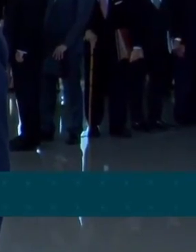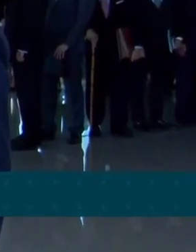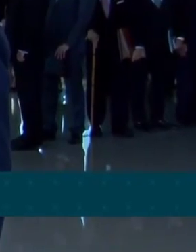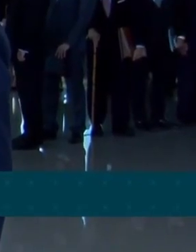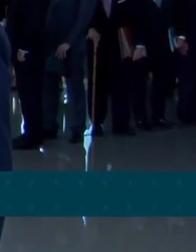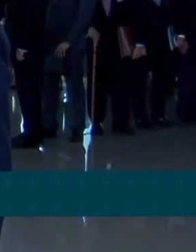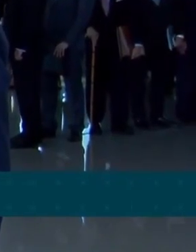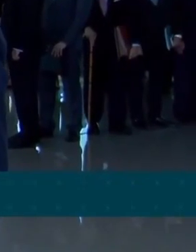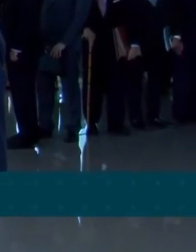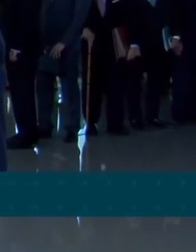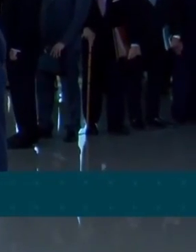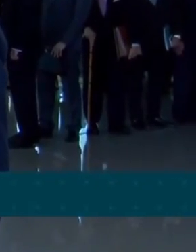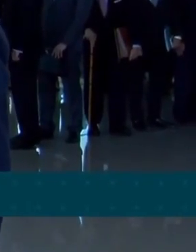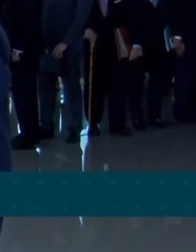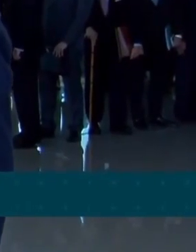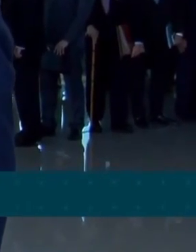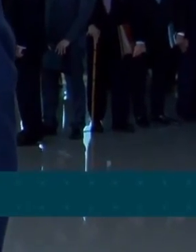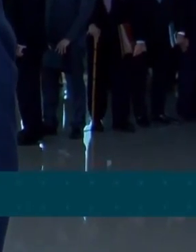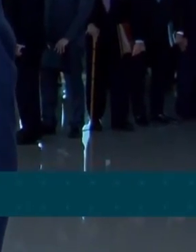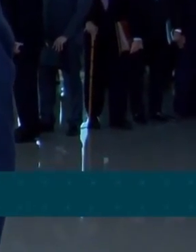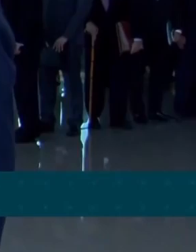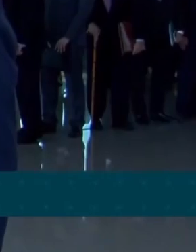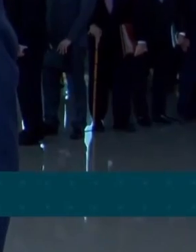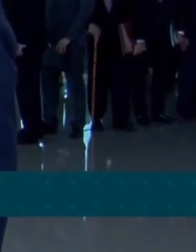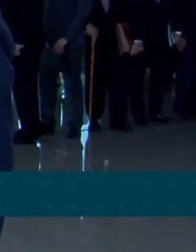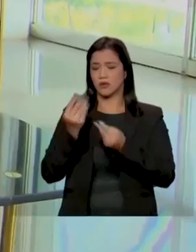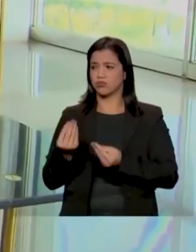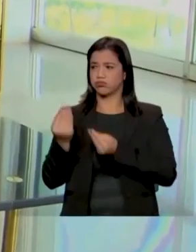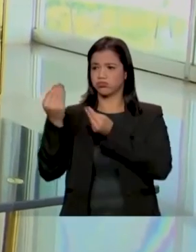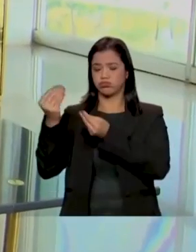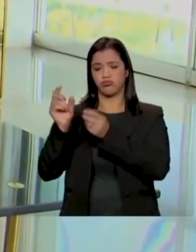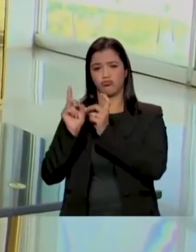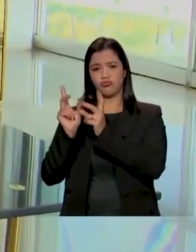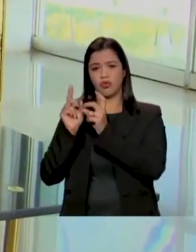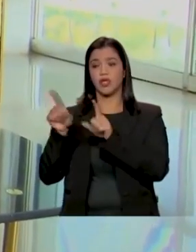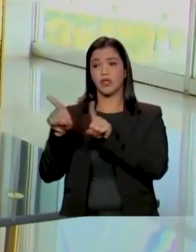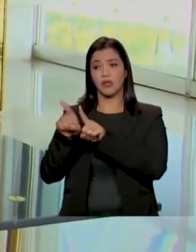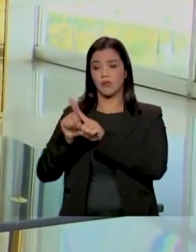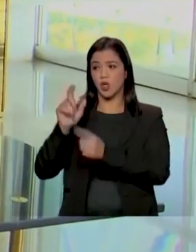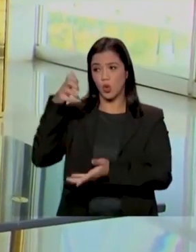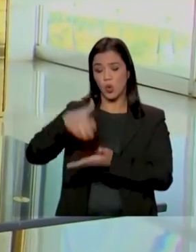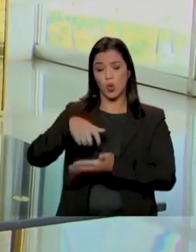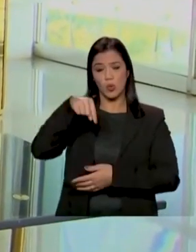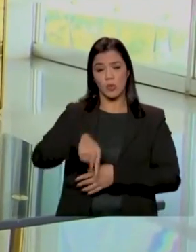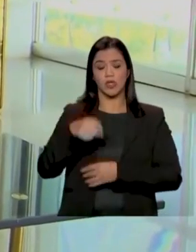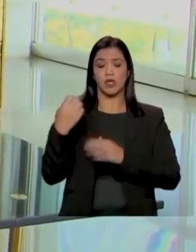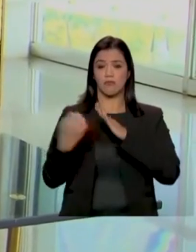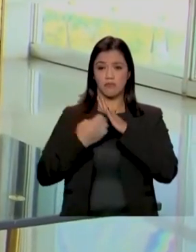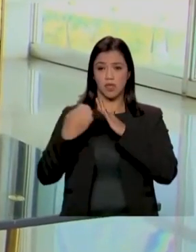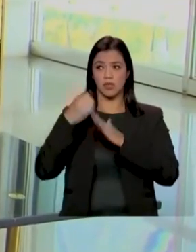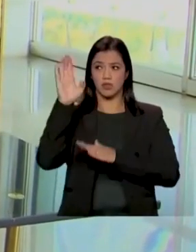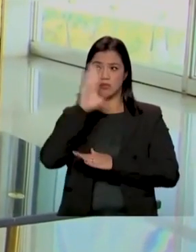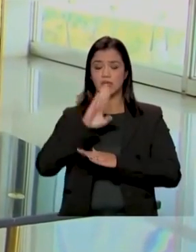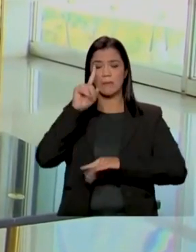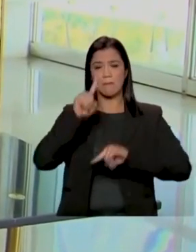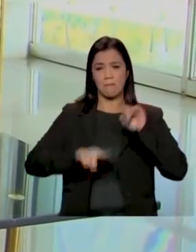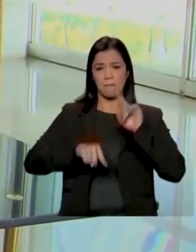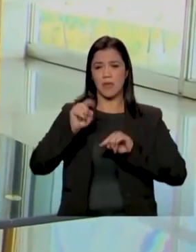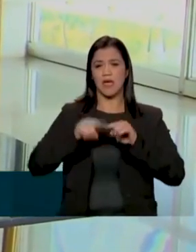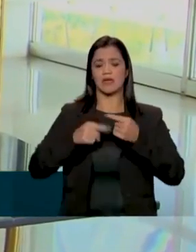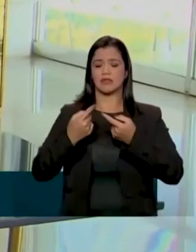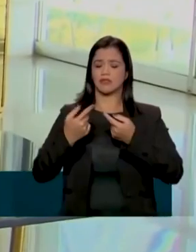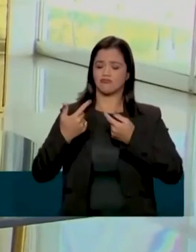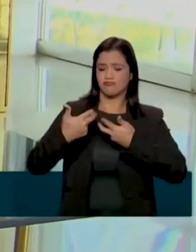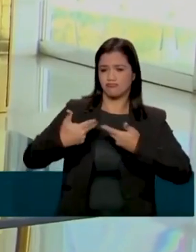através das quais ele mesmo foi eleito a investigação no TSE vai determinar se o presidente cometeu os crimes de abuso de poder